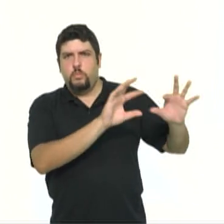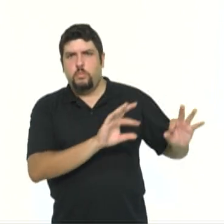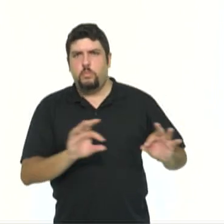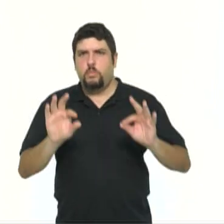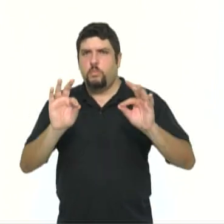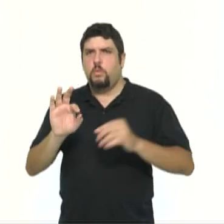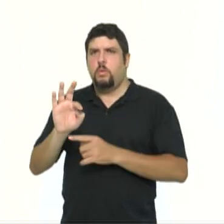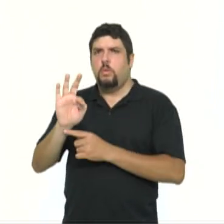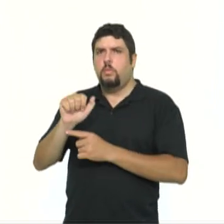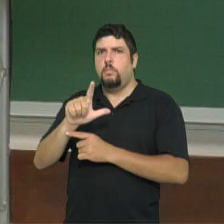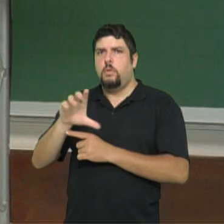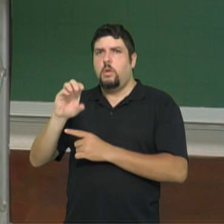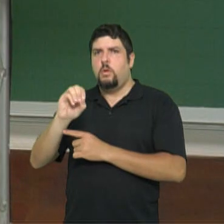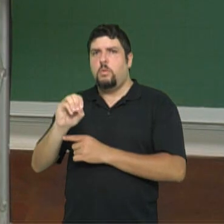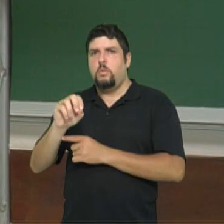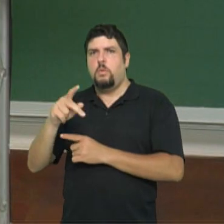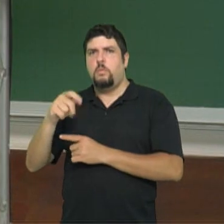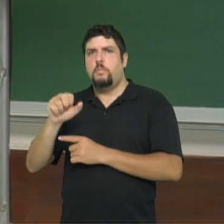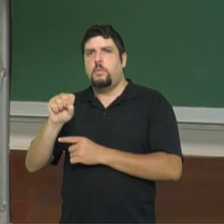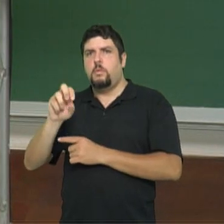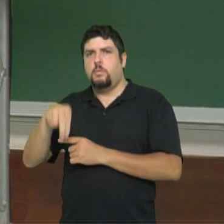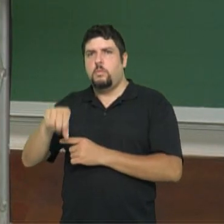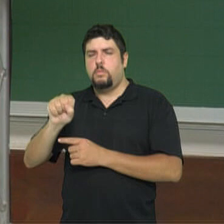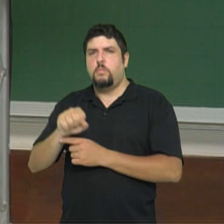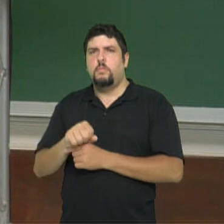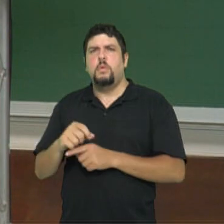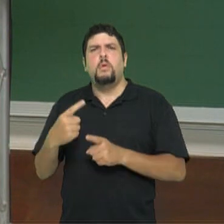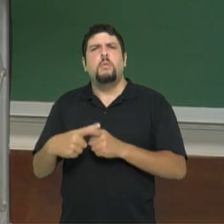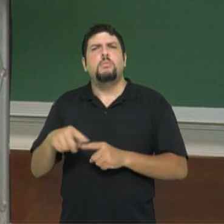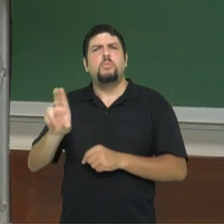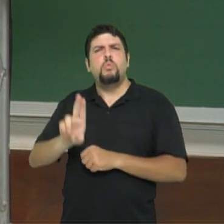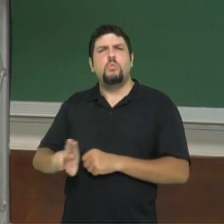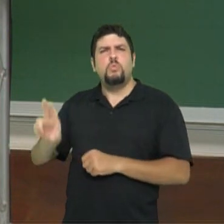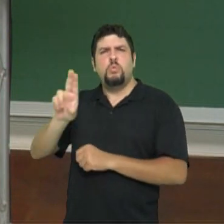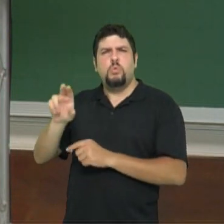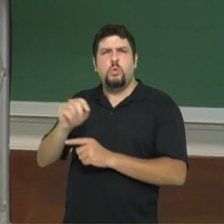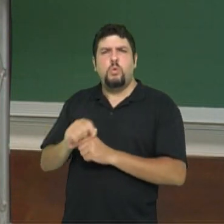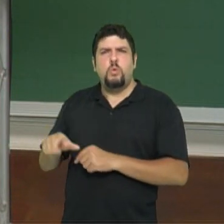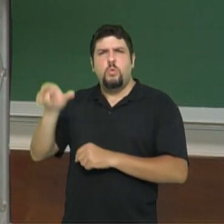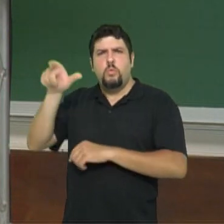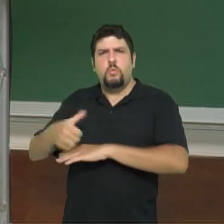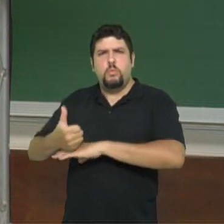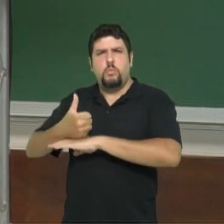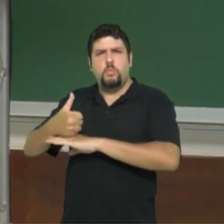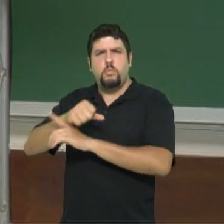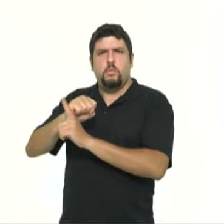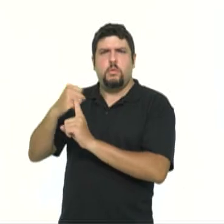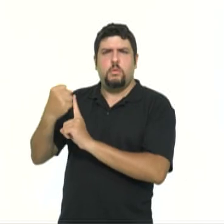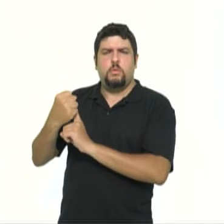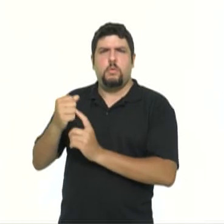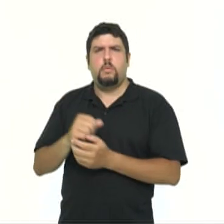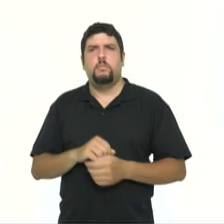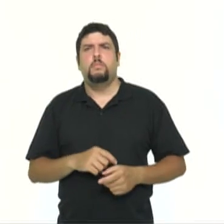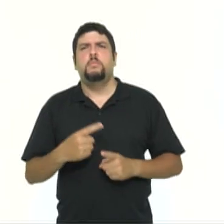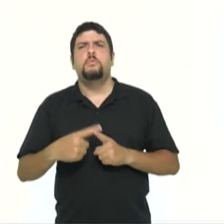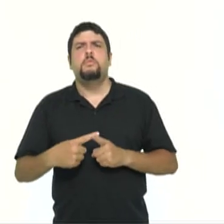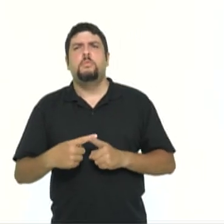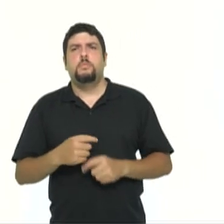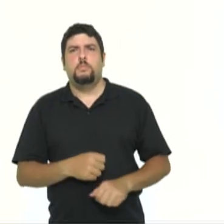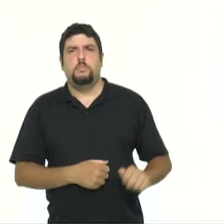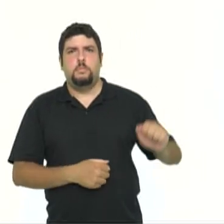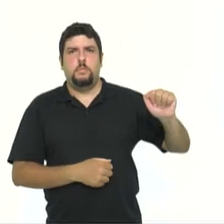Parsons. Por que ele utilizou um sociólogo, a falar de um sociólogo ali na redação dele? Letra A,